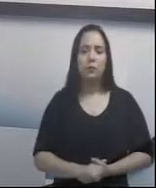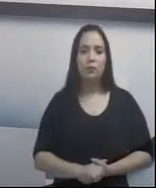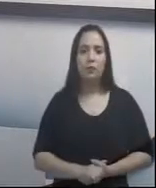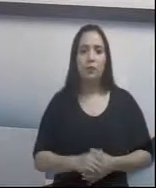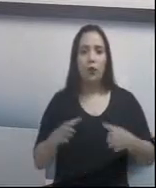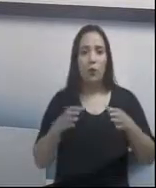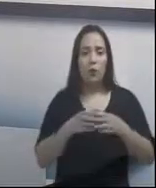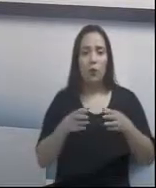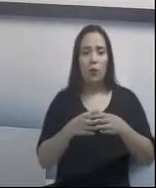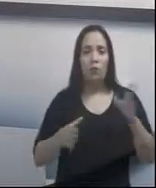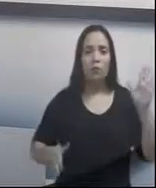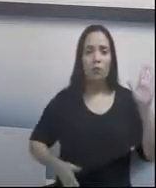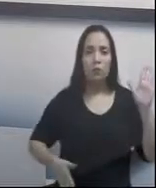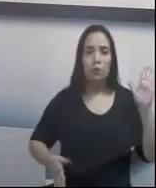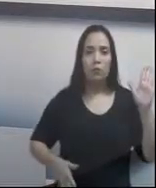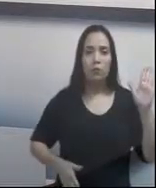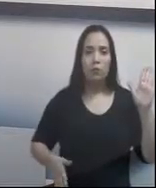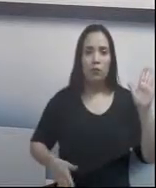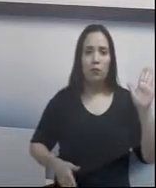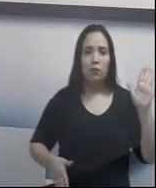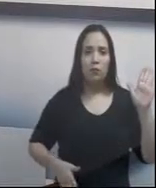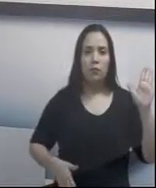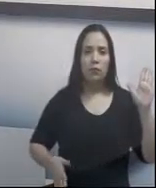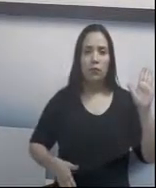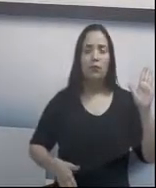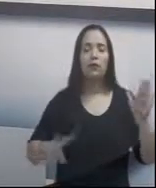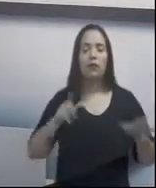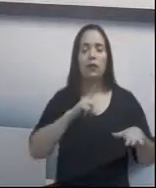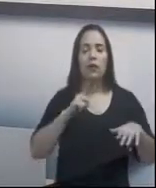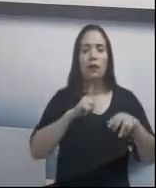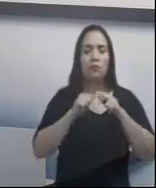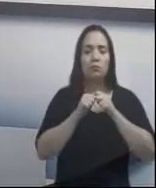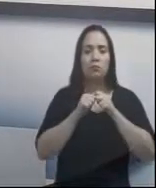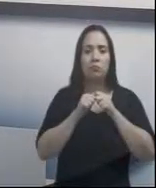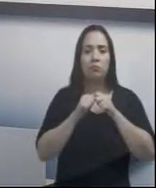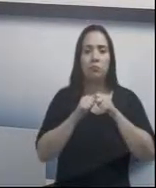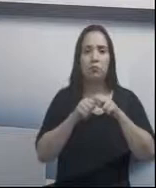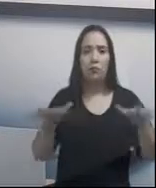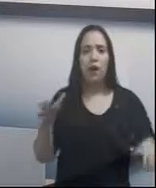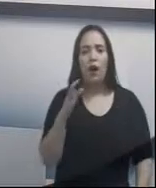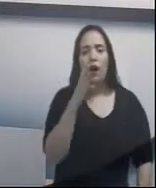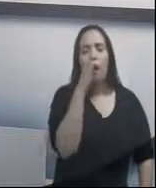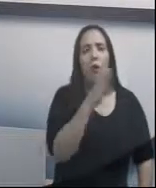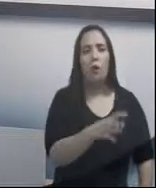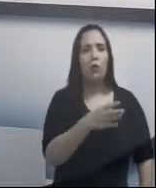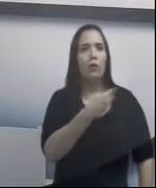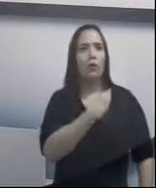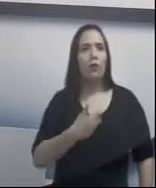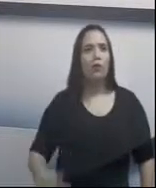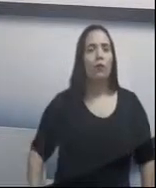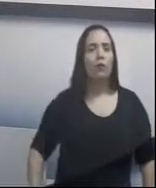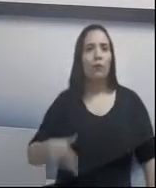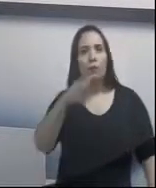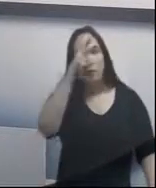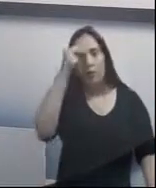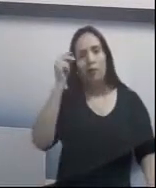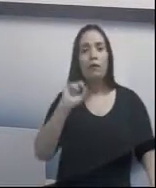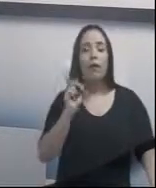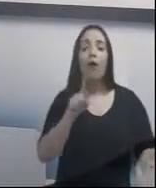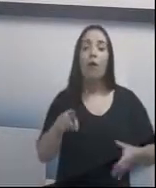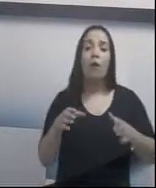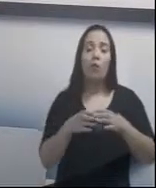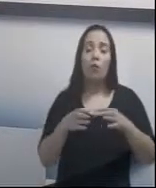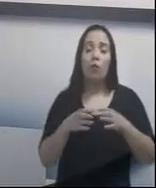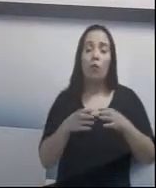O crime organizado não é questão de gestão, de gerência da segurança pública, não. O crime organizado